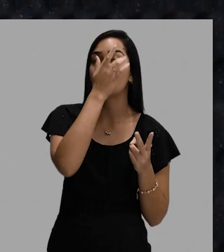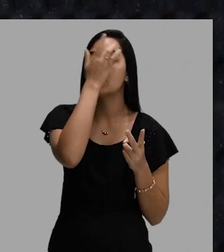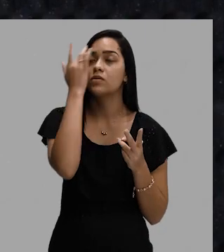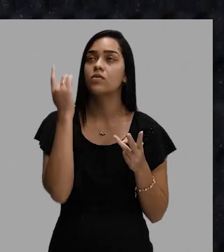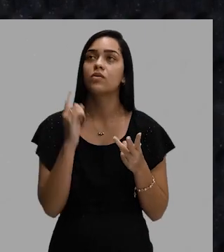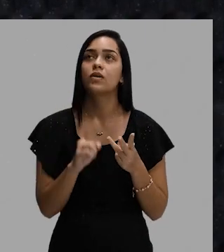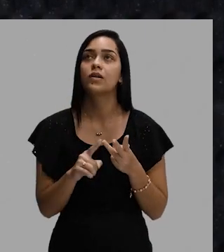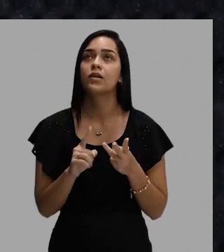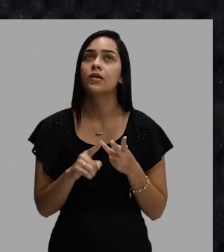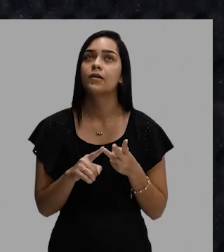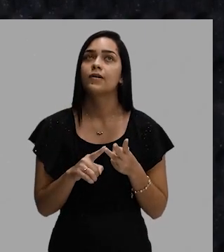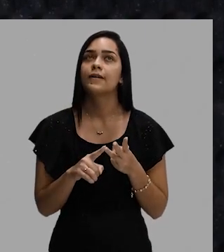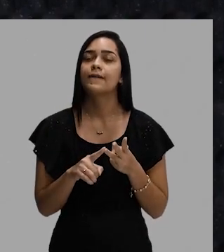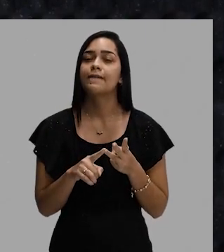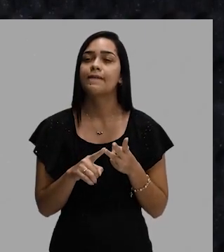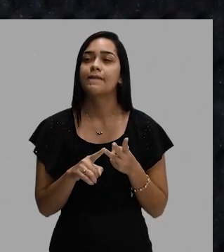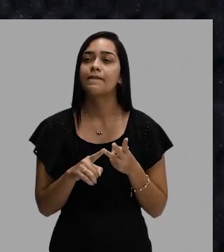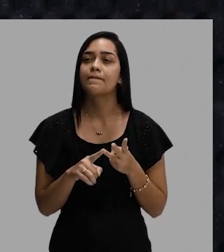pode